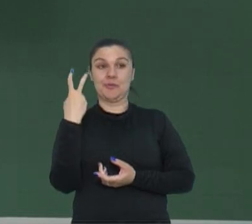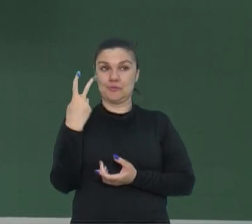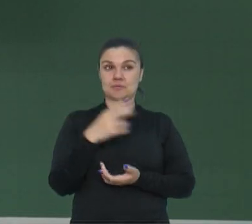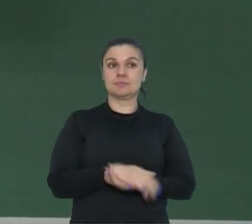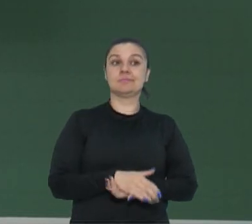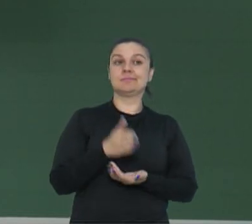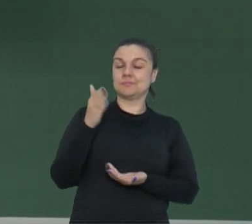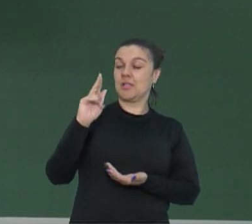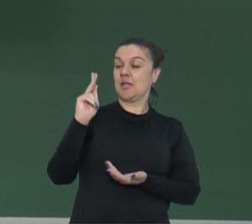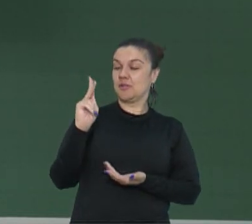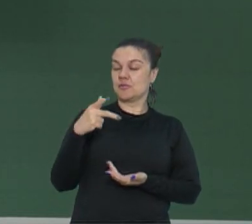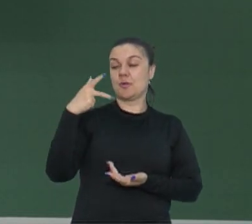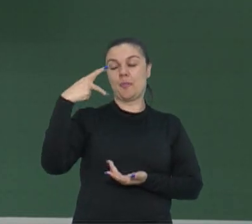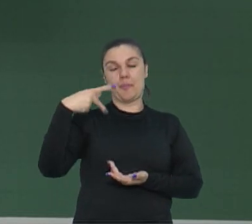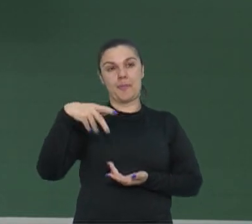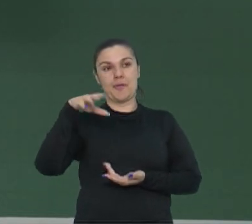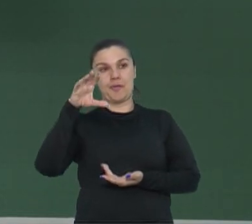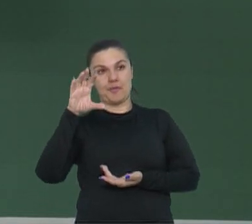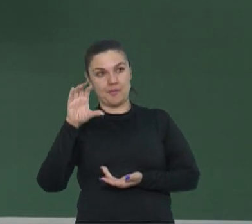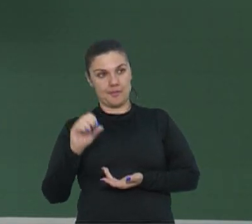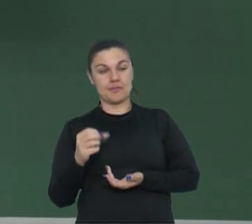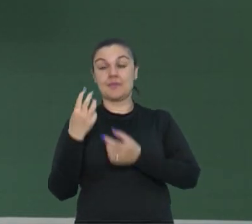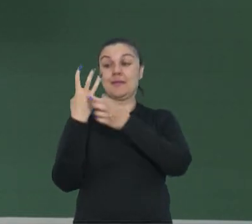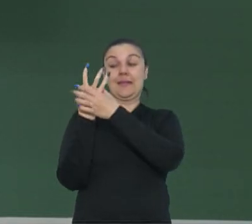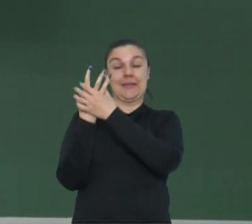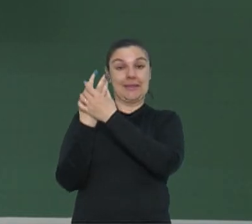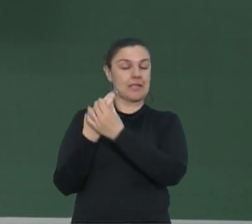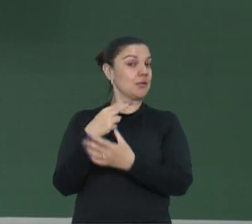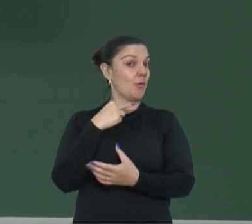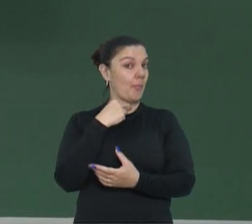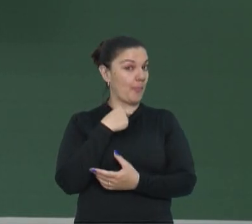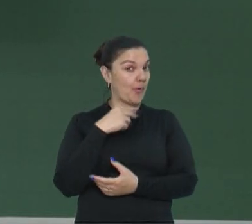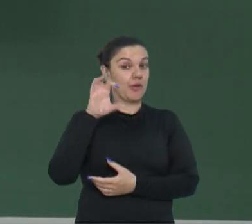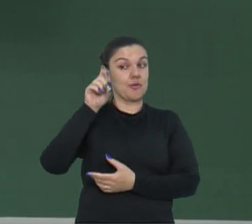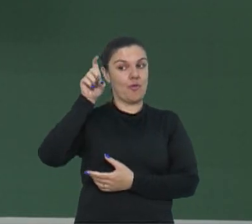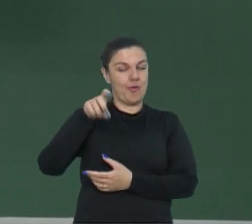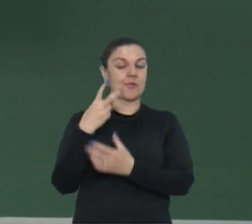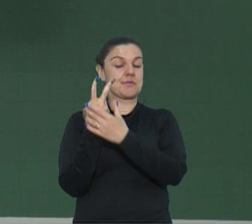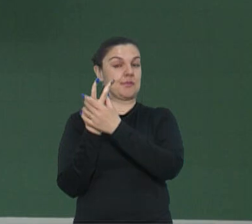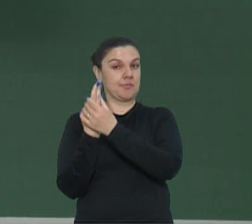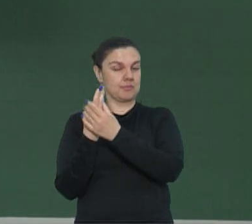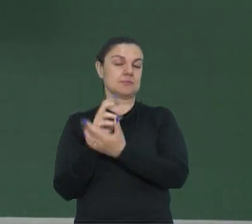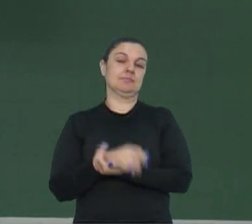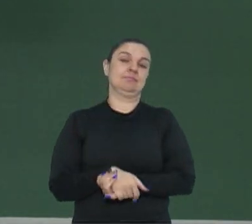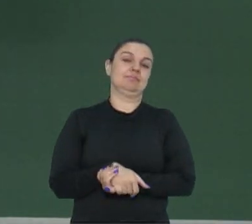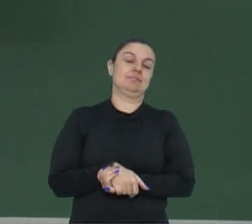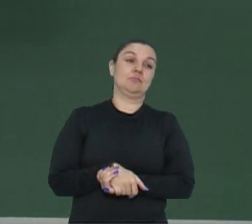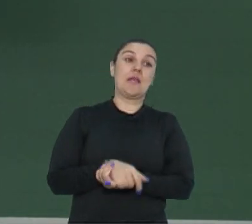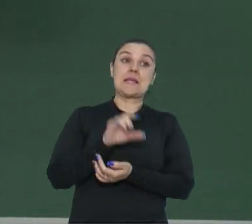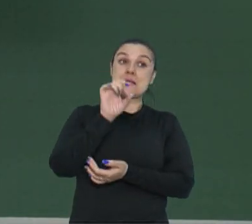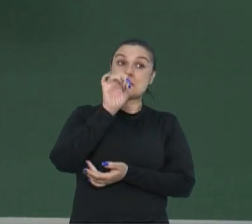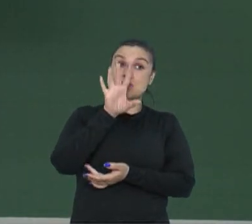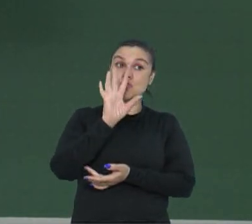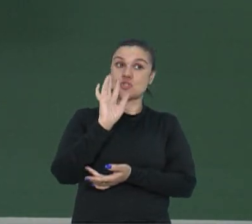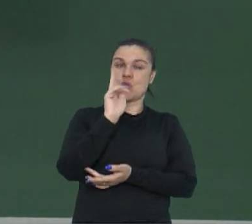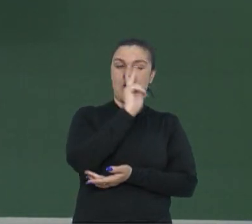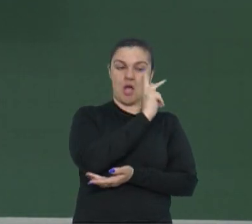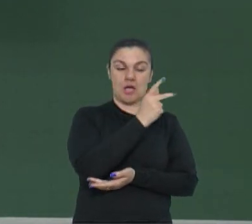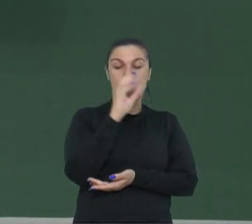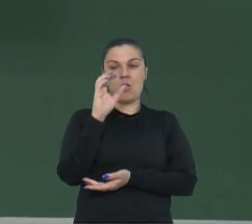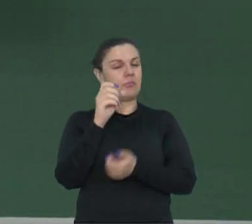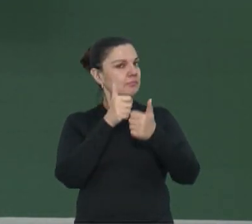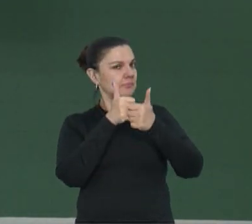diatômico. Hidrogênio, fósforo, oxigênio. Para ser um óxido tem que ser diatômico. Se fosse só o H com o